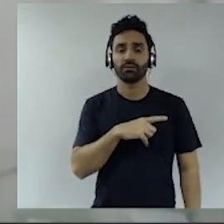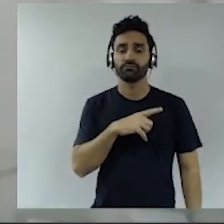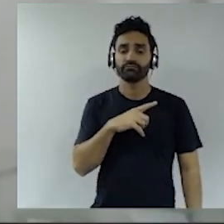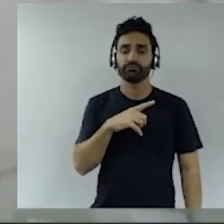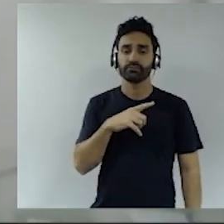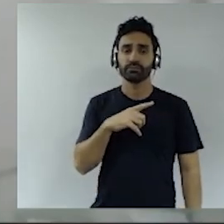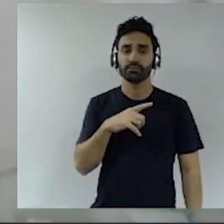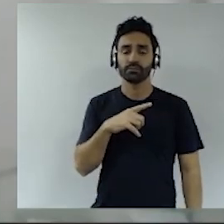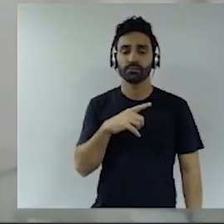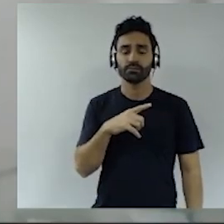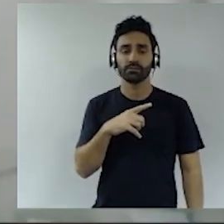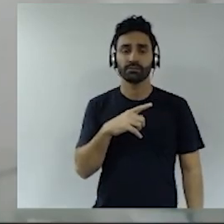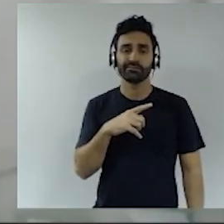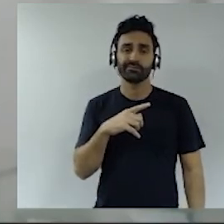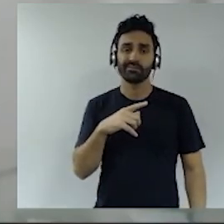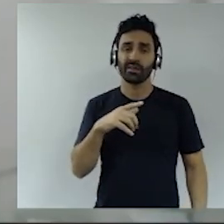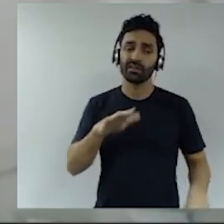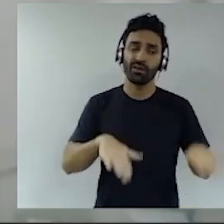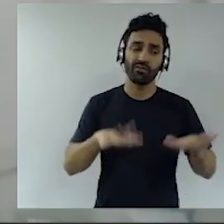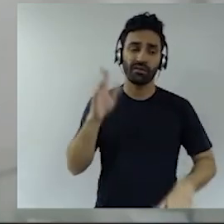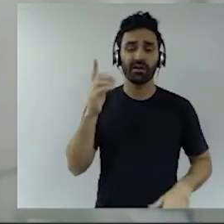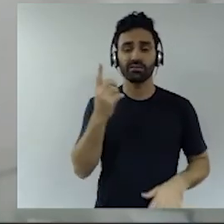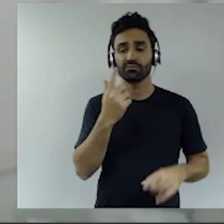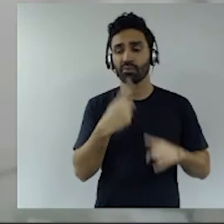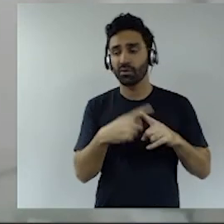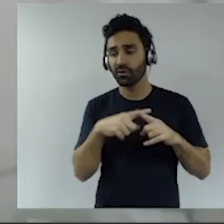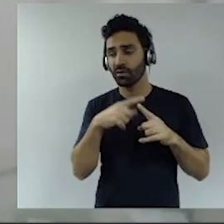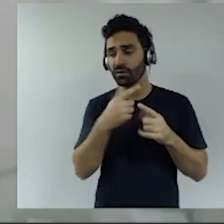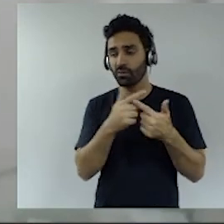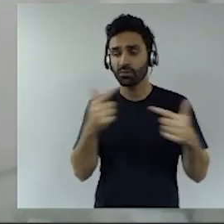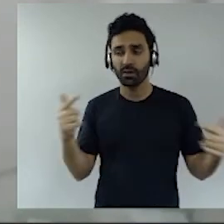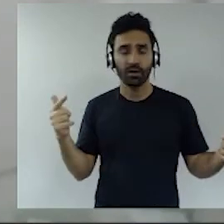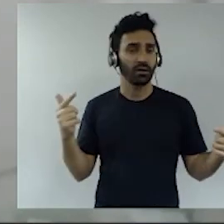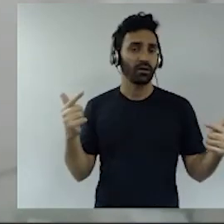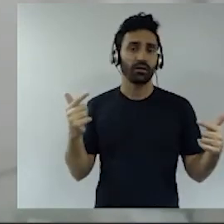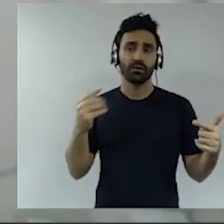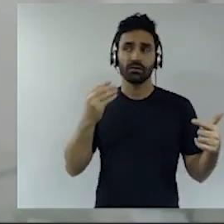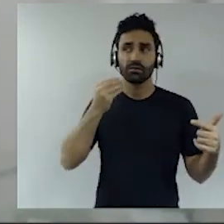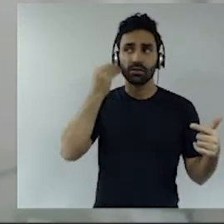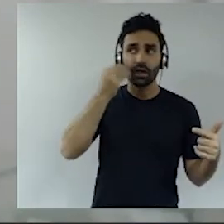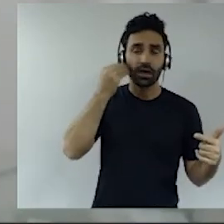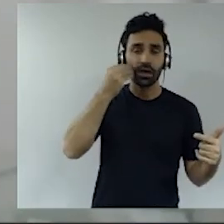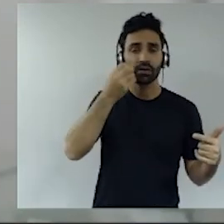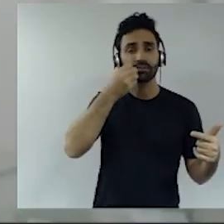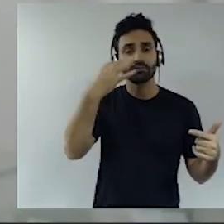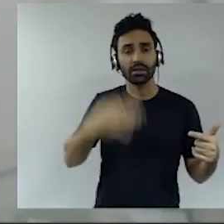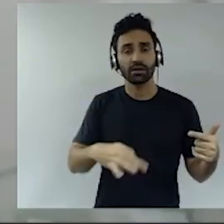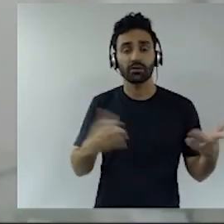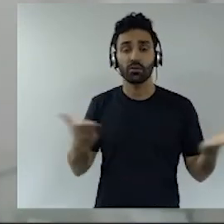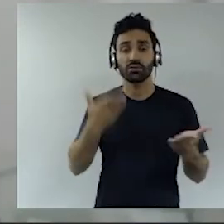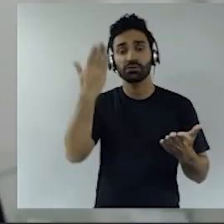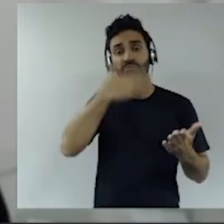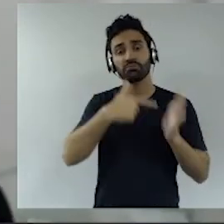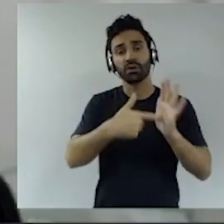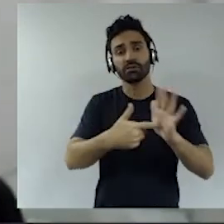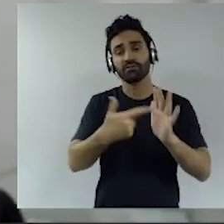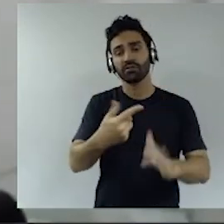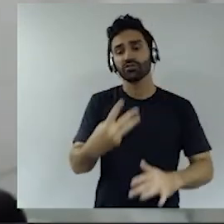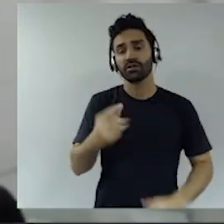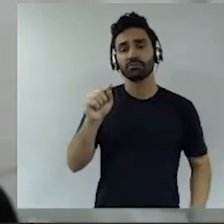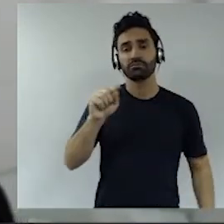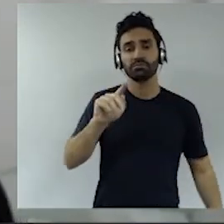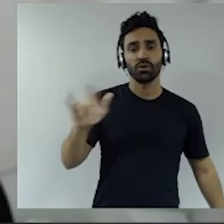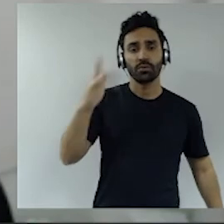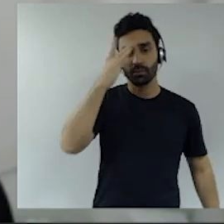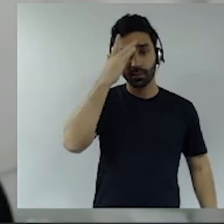por ineficácia ou insuficiência dos testes, apresenta que menos de 23 mil